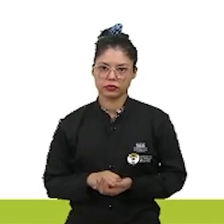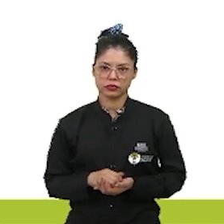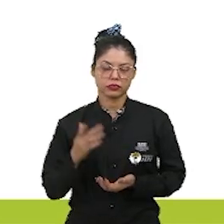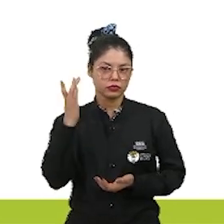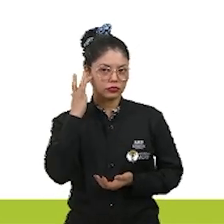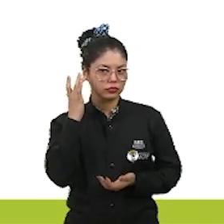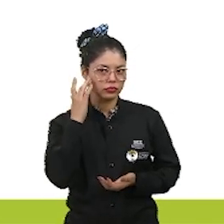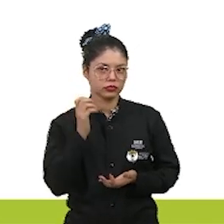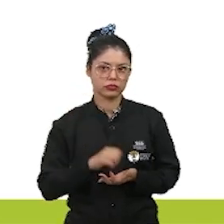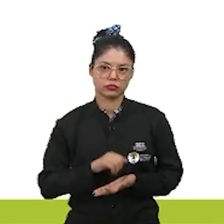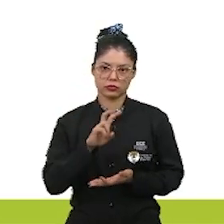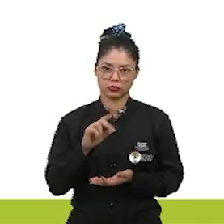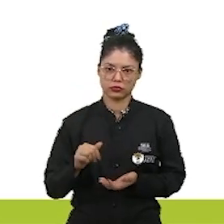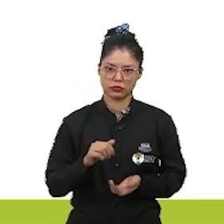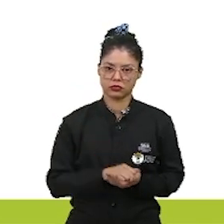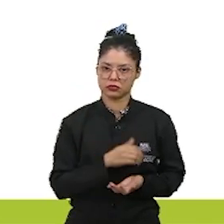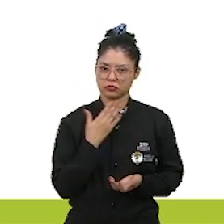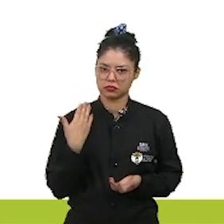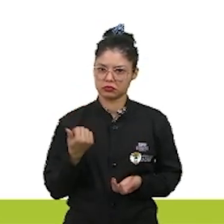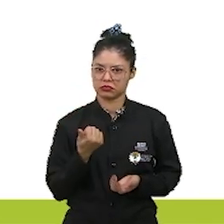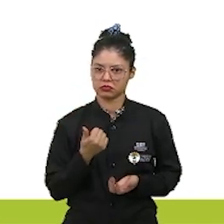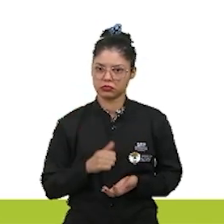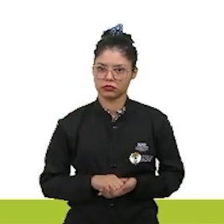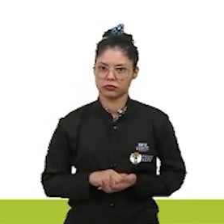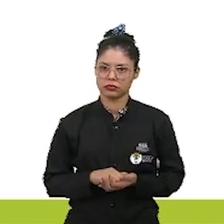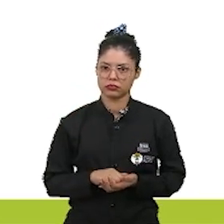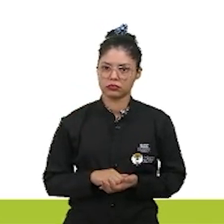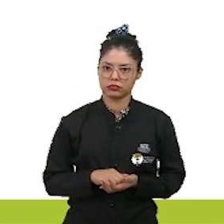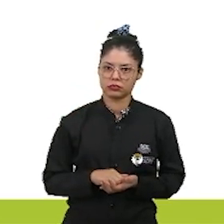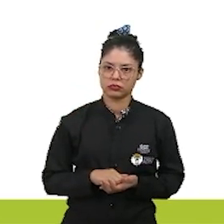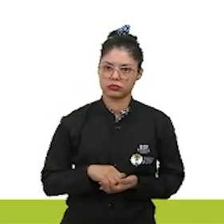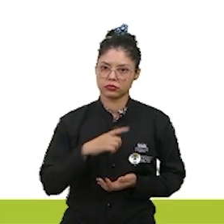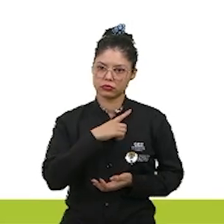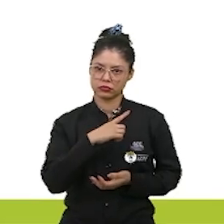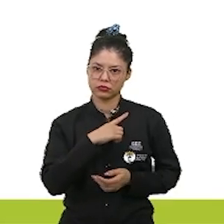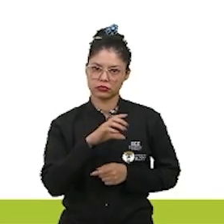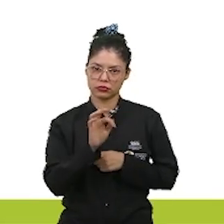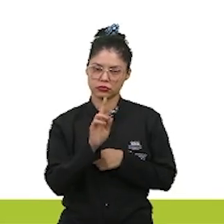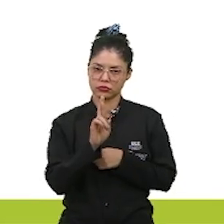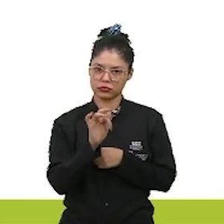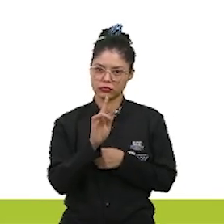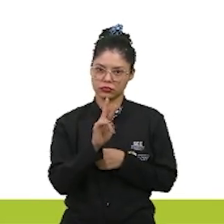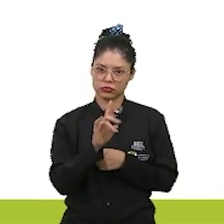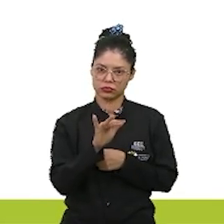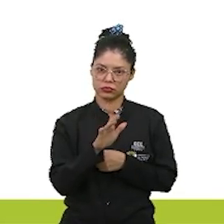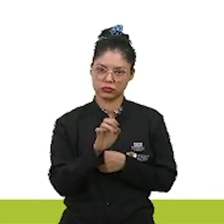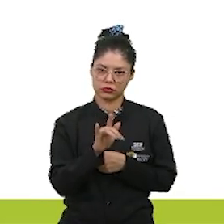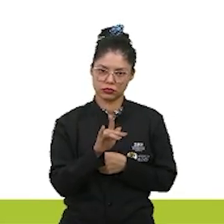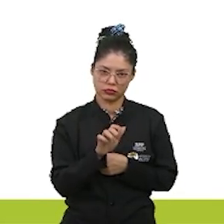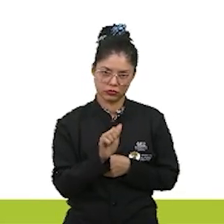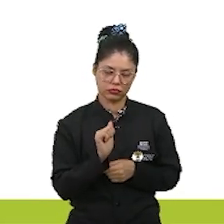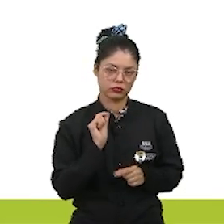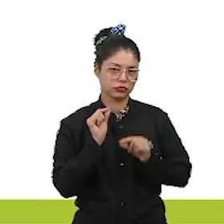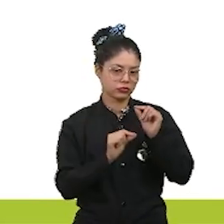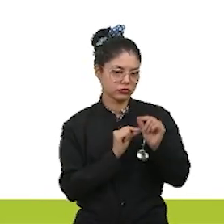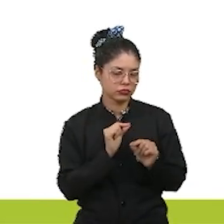Estou achando que vai ser mais lucro a gente se disfarçar de refugiado sírio, que é justamente uma